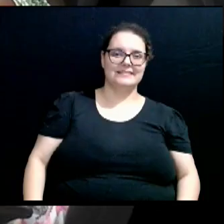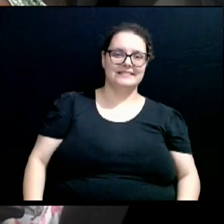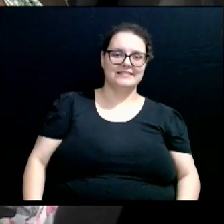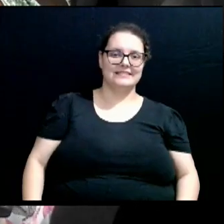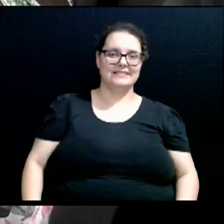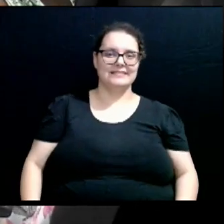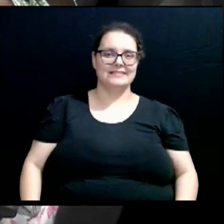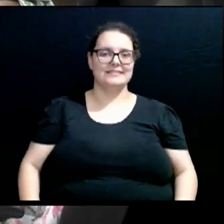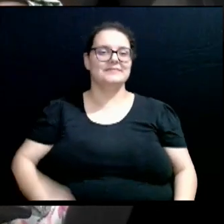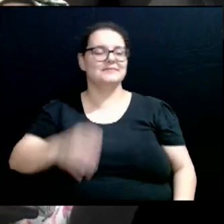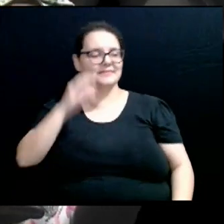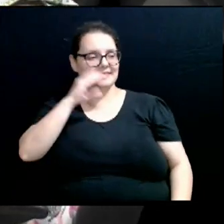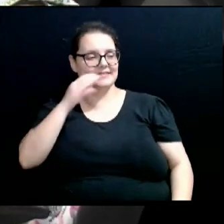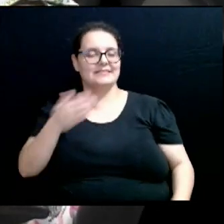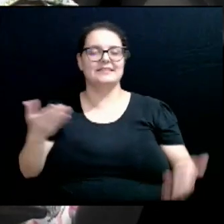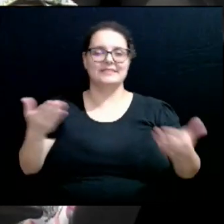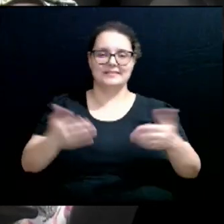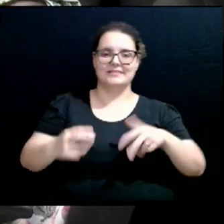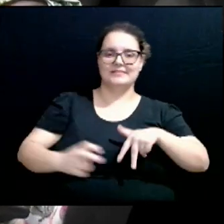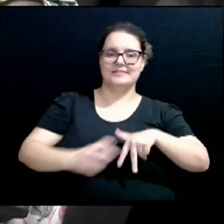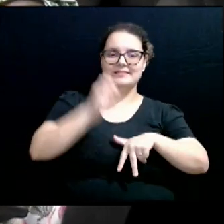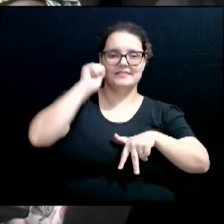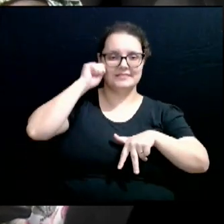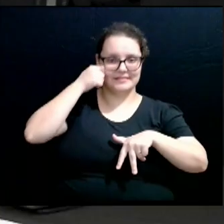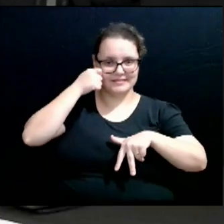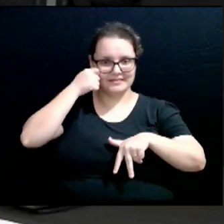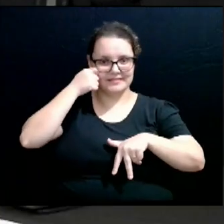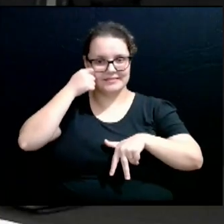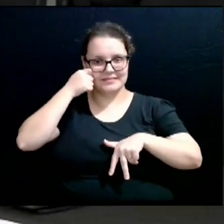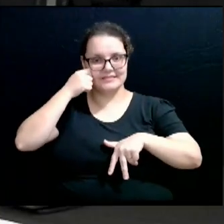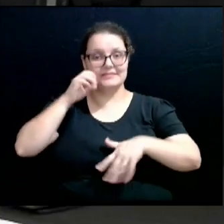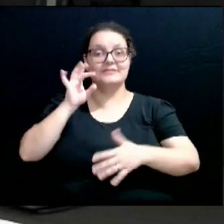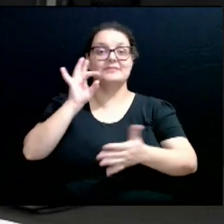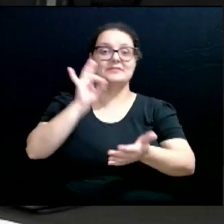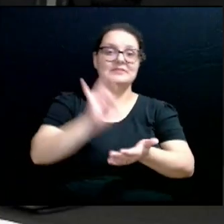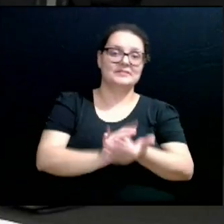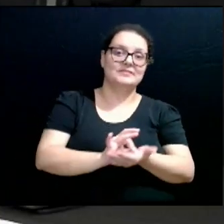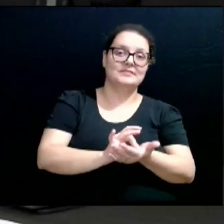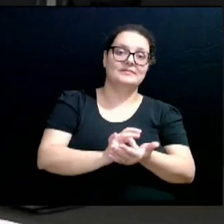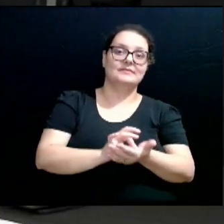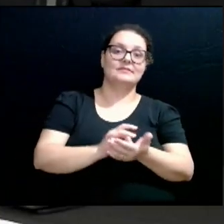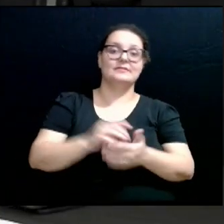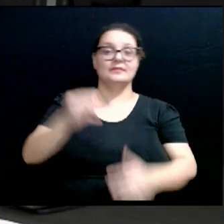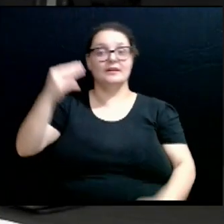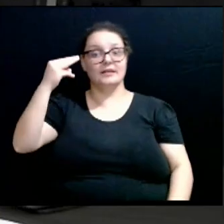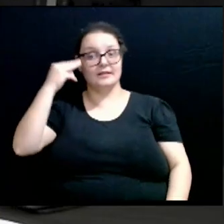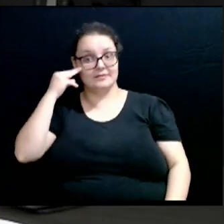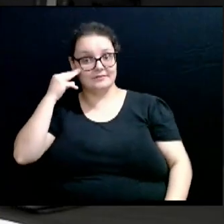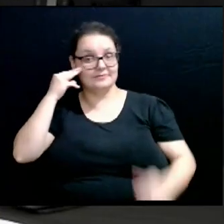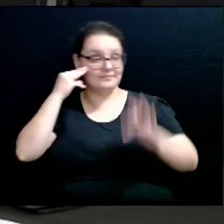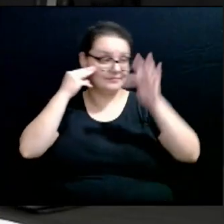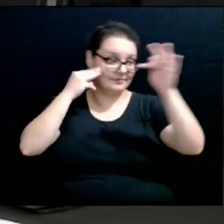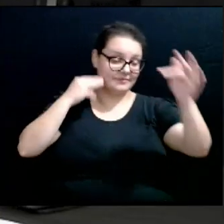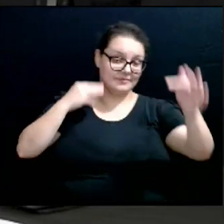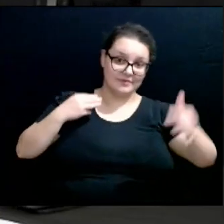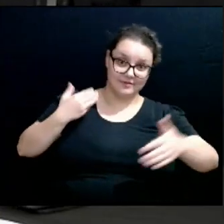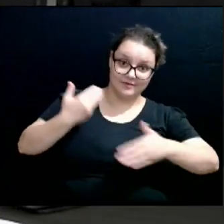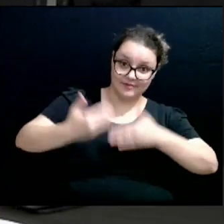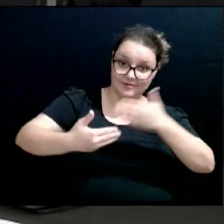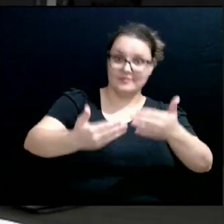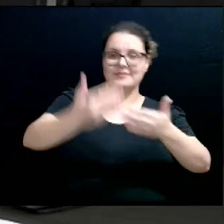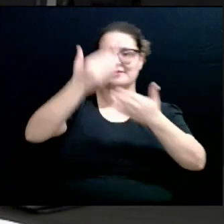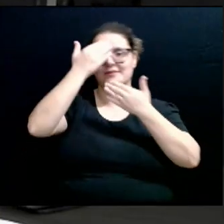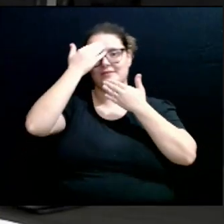hoje o Vozes Negras de Campinas foi uma verdadeira travessia entre a memória e o futuro. Obrigado, Valério